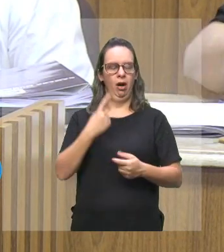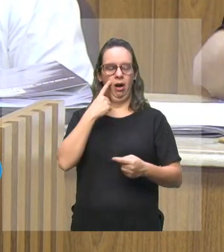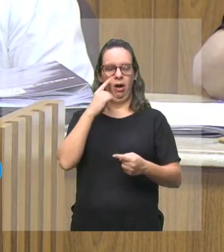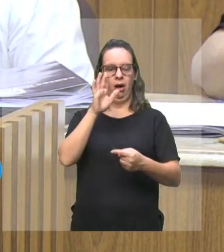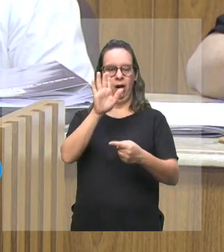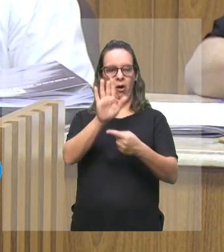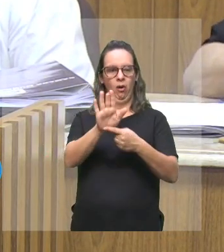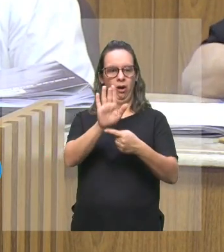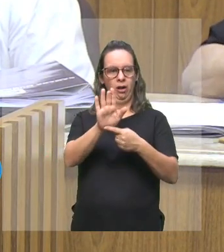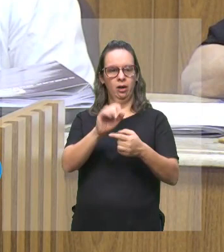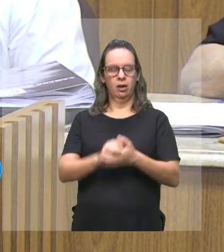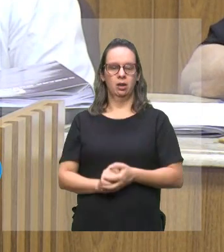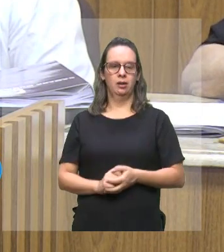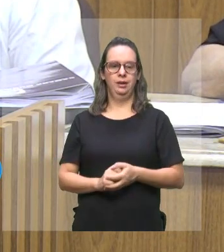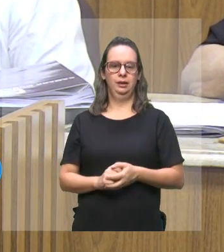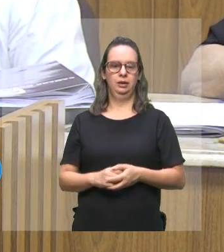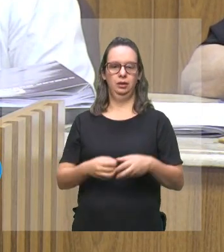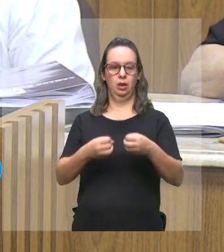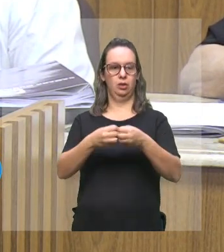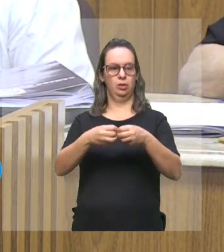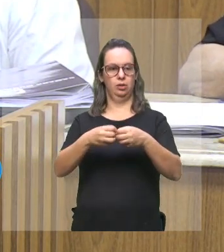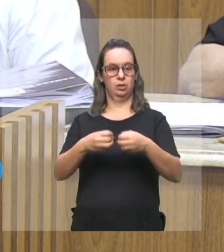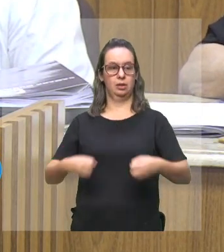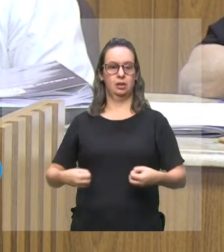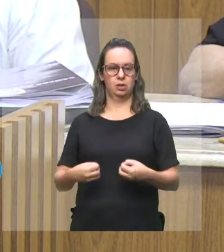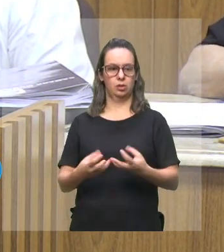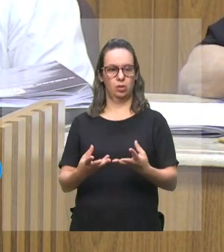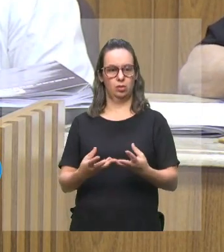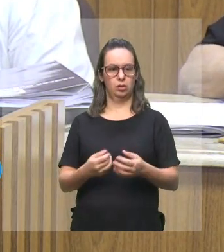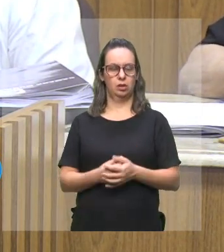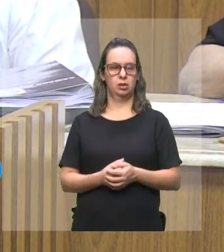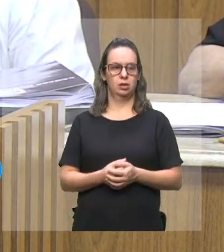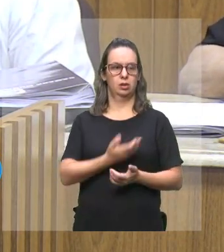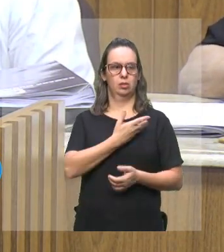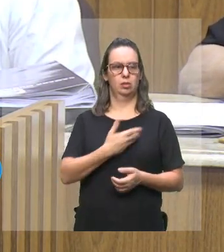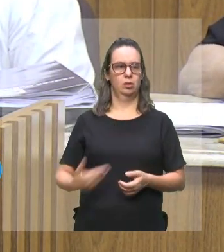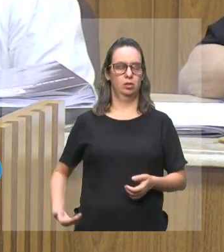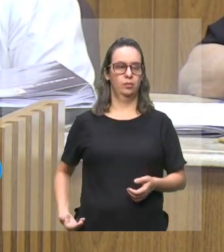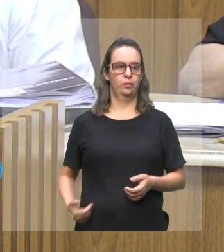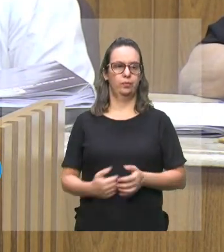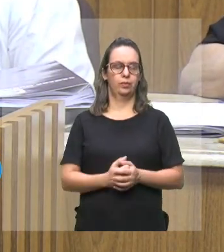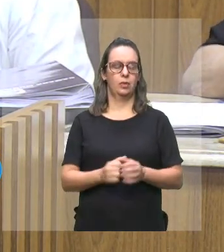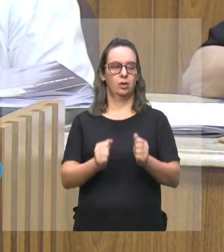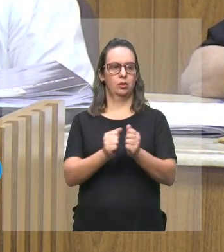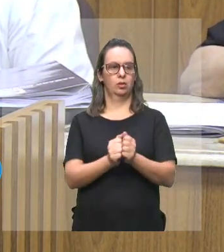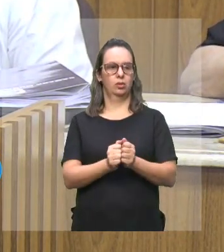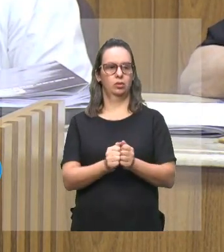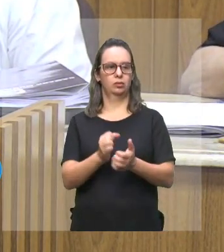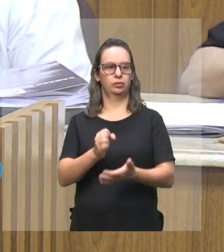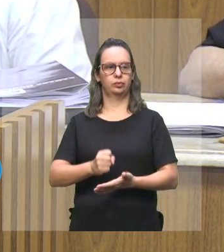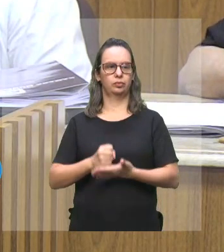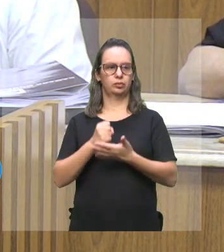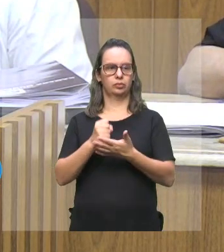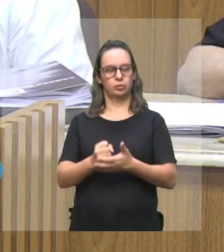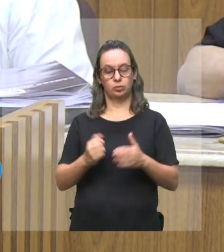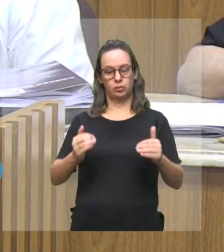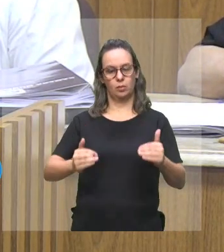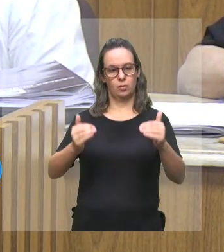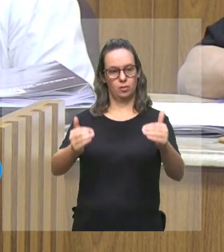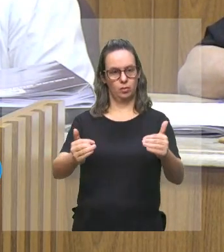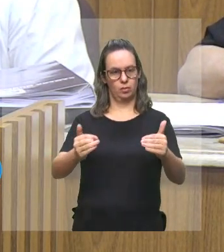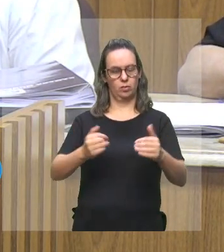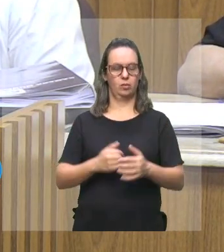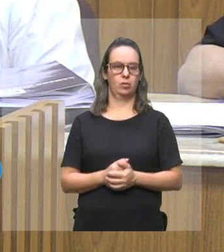das contas públicas, com a ajuda do Tribunal de Contas do Estado de São Paulo, entre outros.